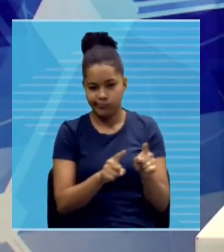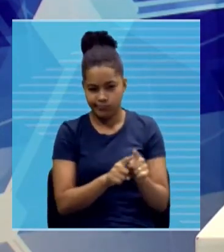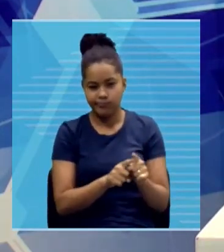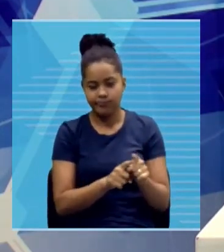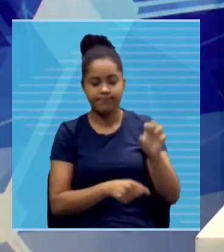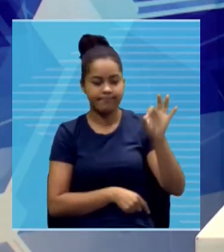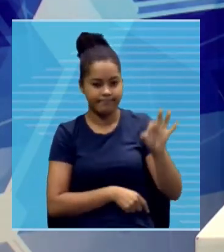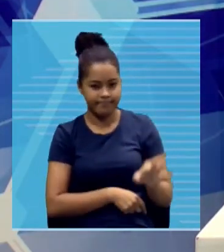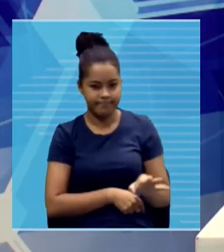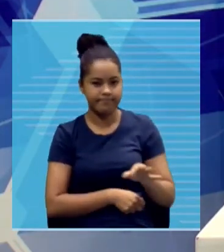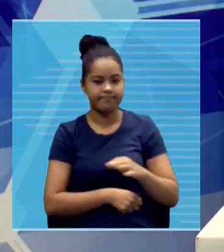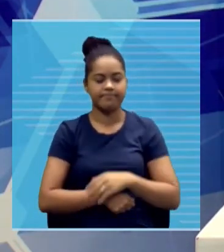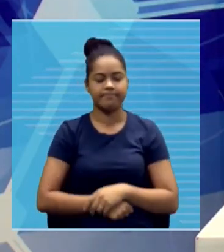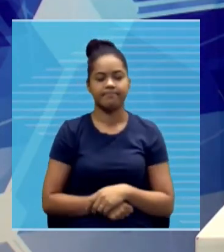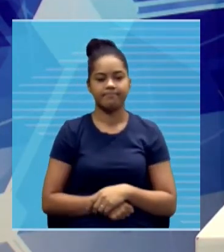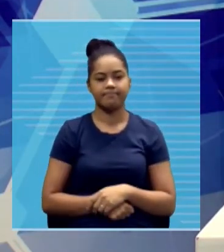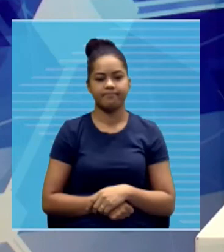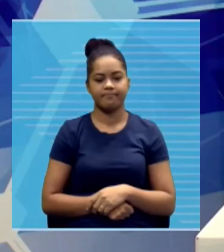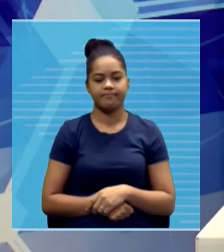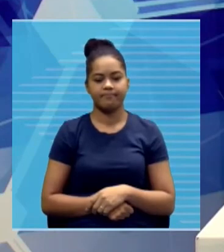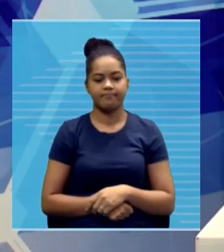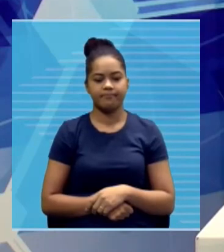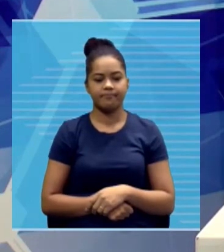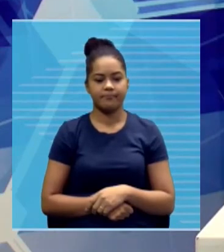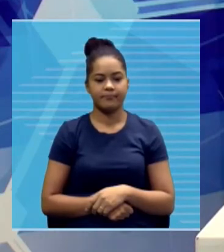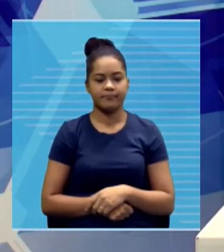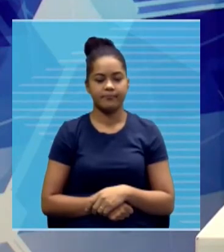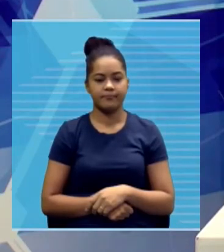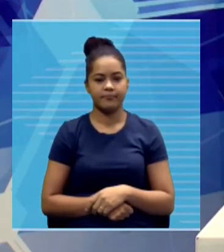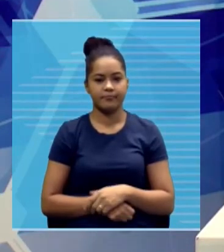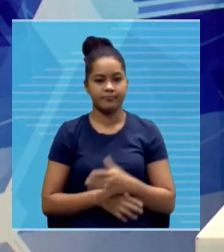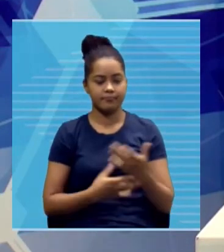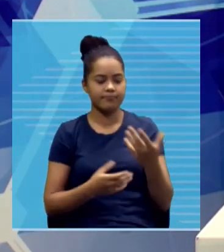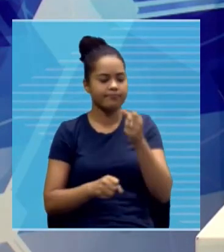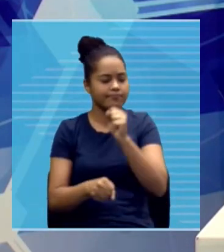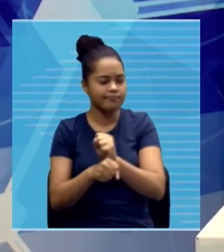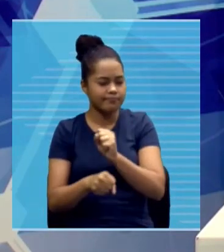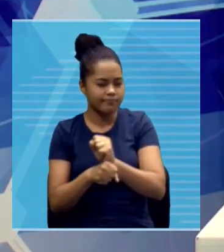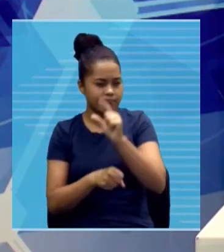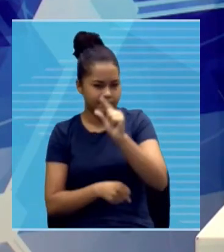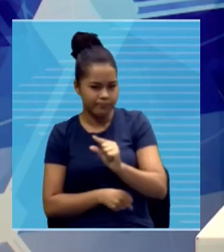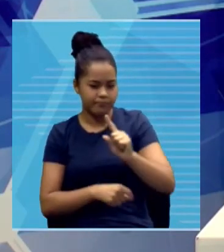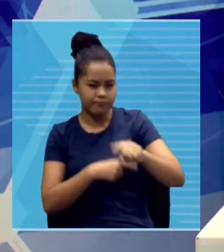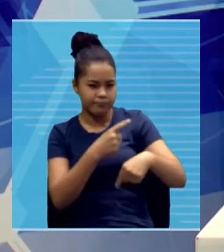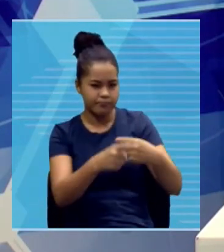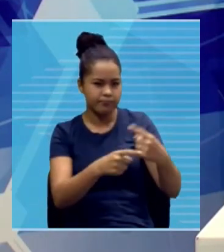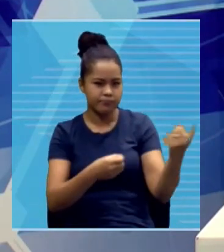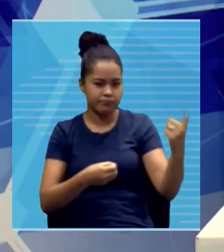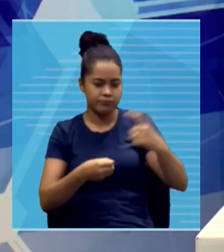ajudar a economizar na sua conta de luz. Bacana? Então, a gente vai dar um rápido intervalozinho,